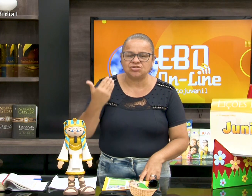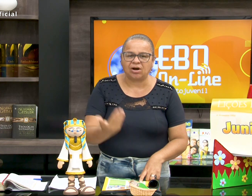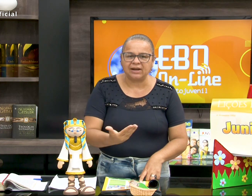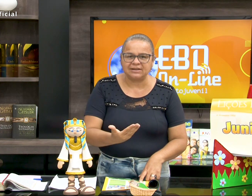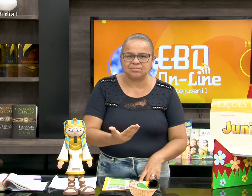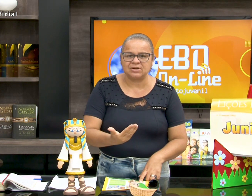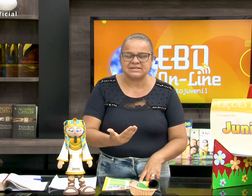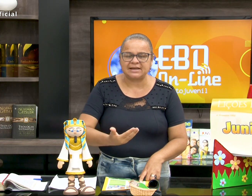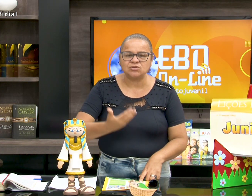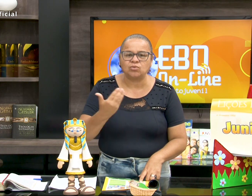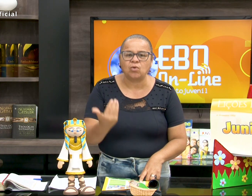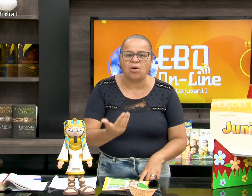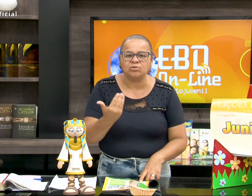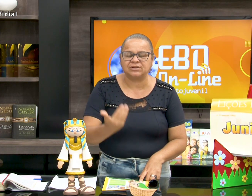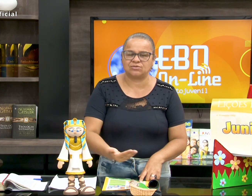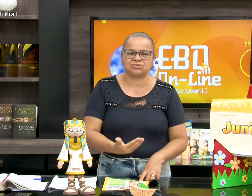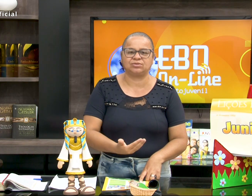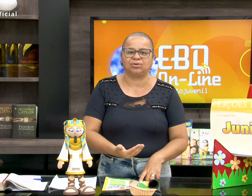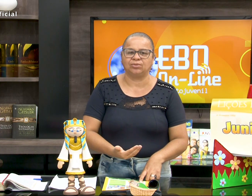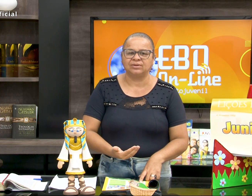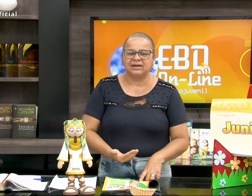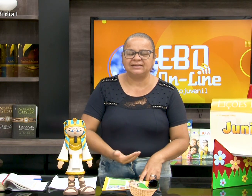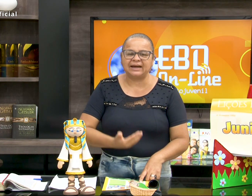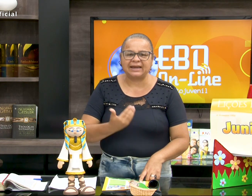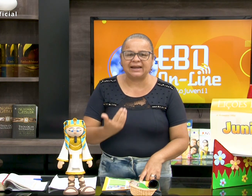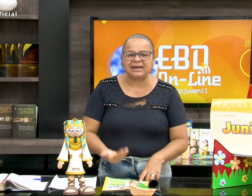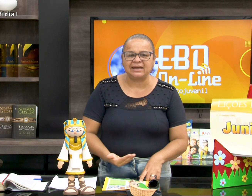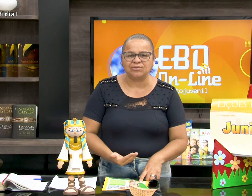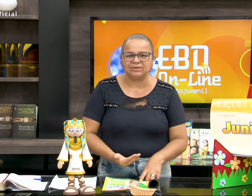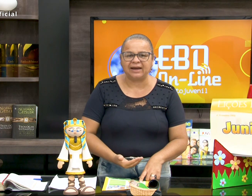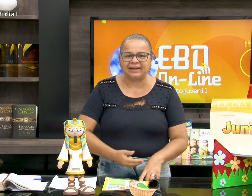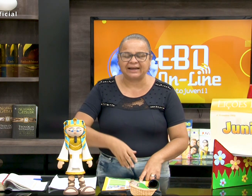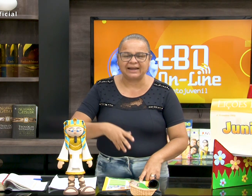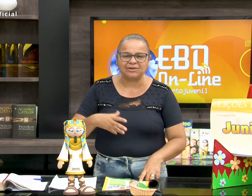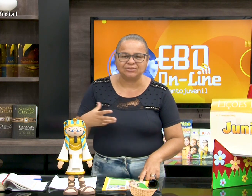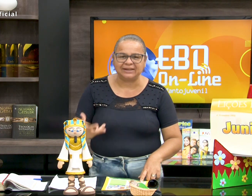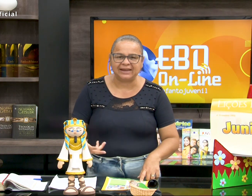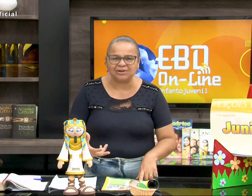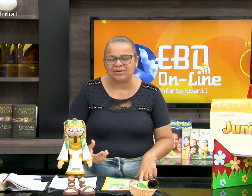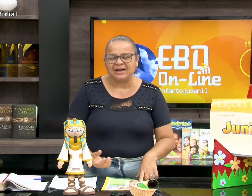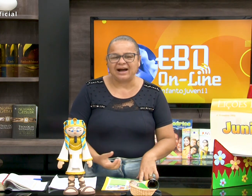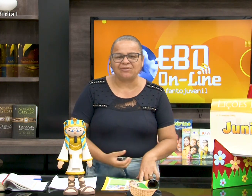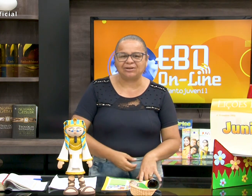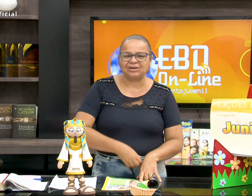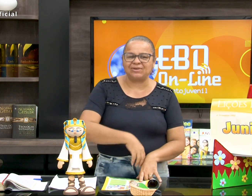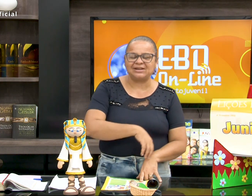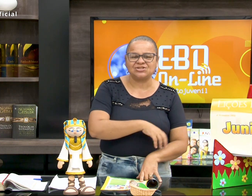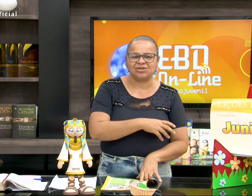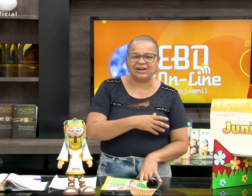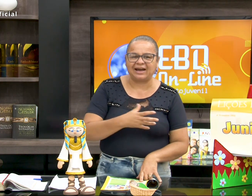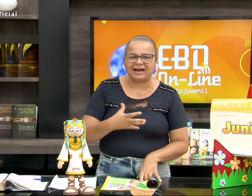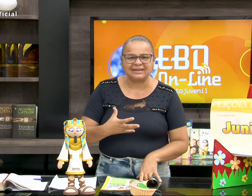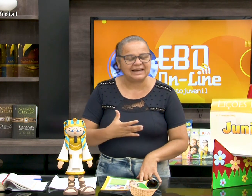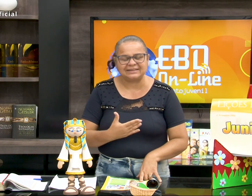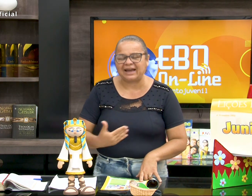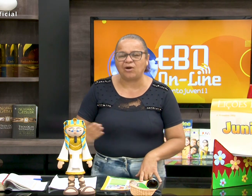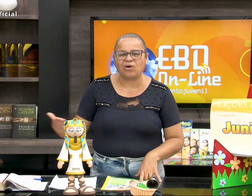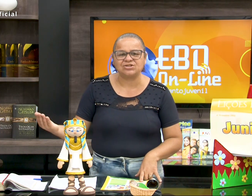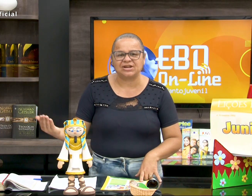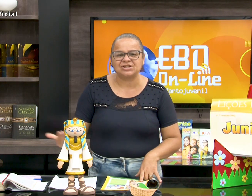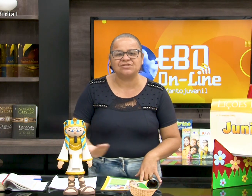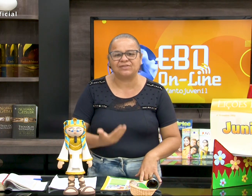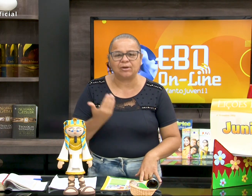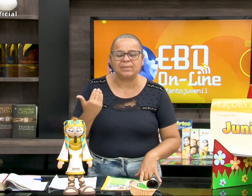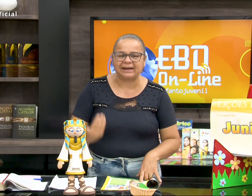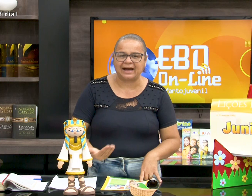na história de Moisés, o como Deus cuidou naquele rio, né? Naquele rio Nilo, a qual tem uma história que até